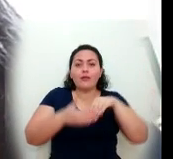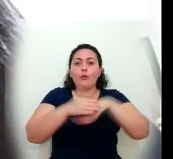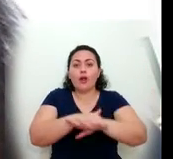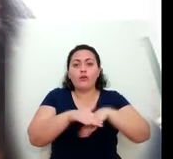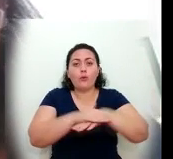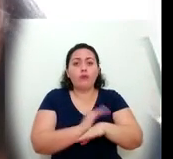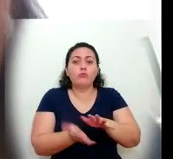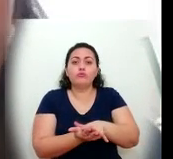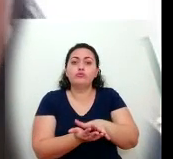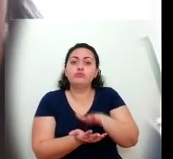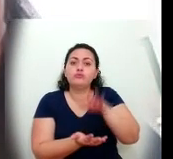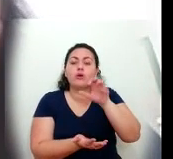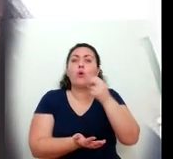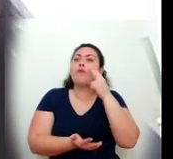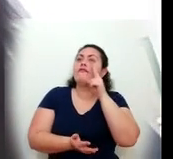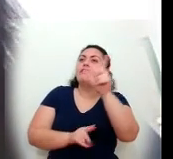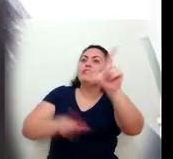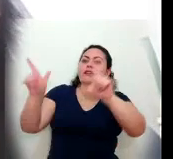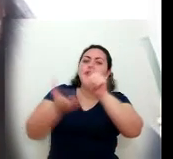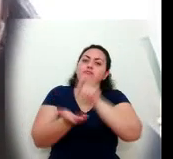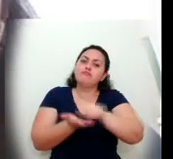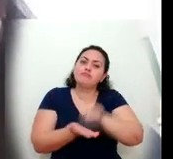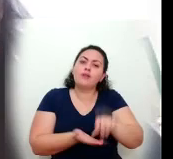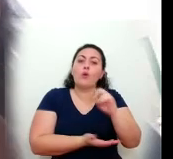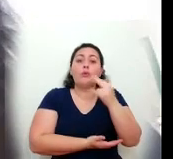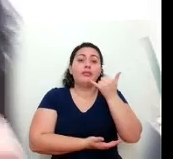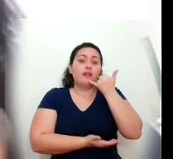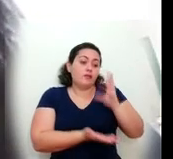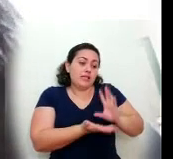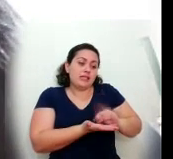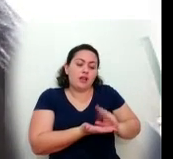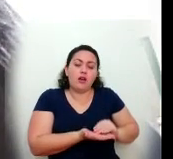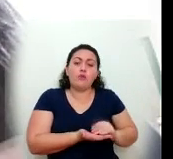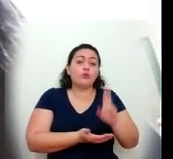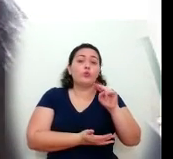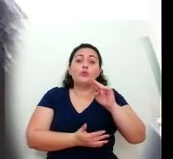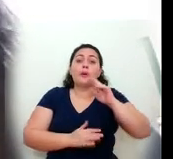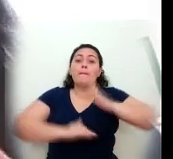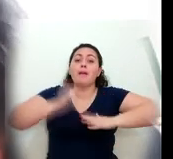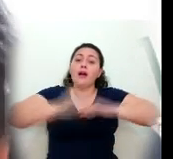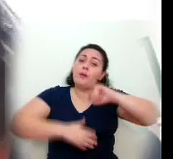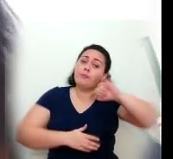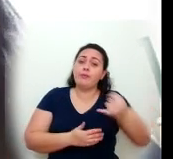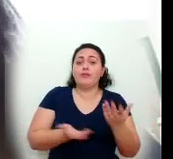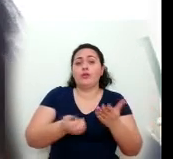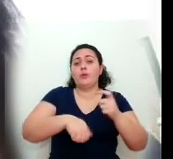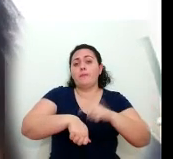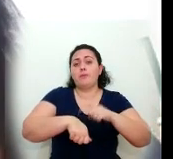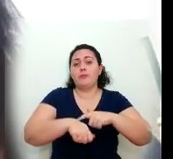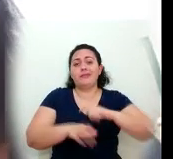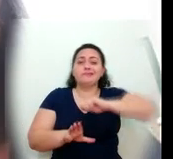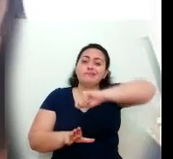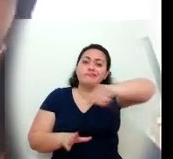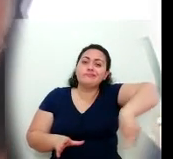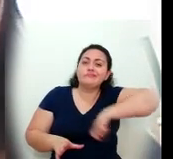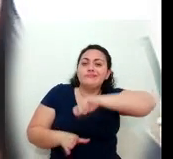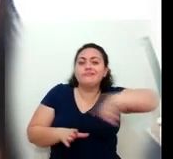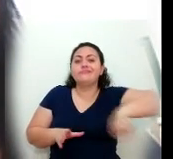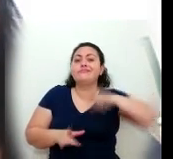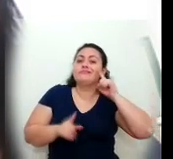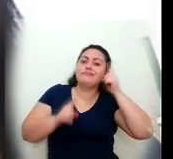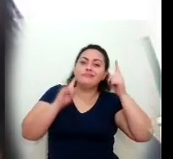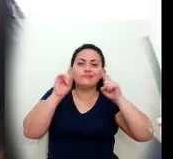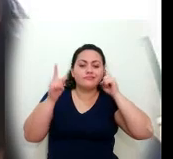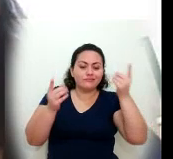alguma amiga, viu em algum programa, gostou, anotou, ou salvou no celular e nunca botou em prática, né, pode ser o momento